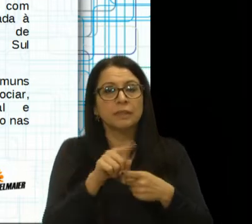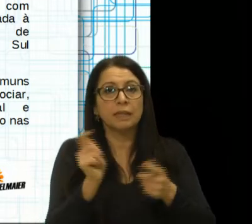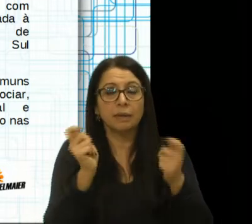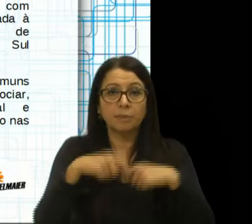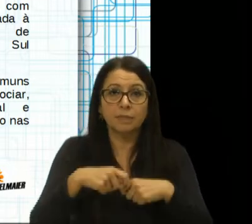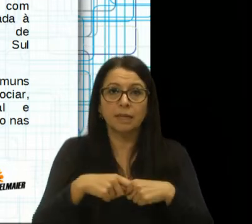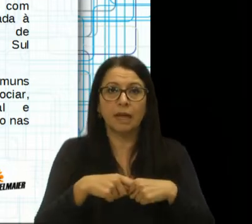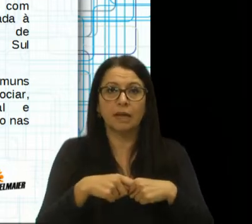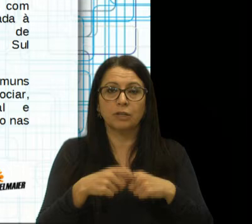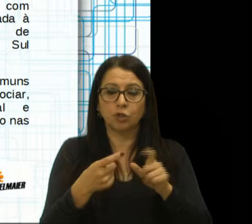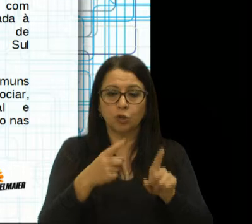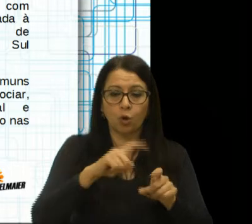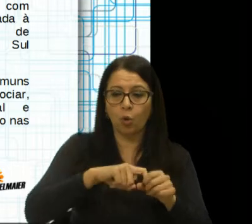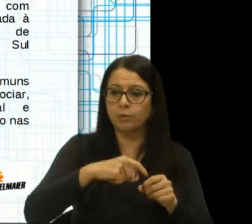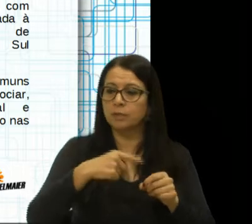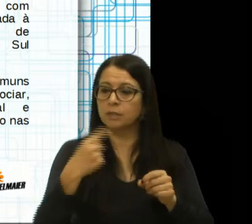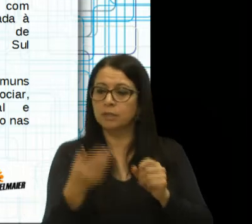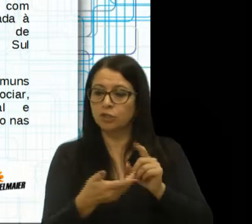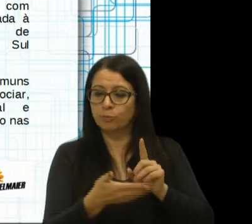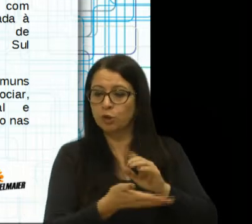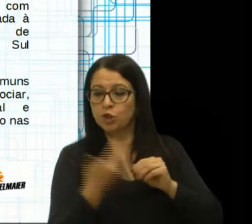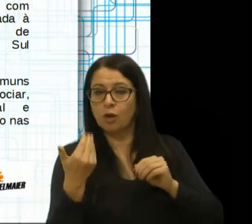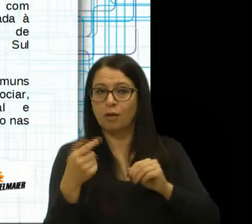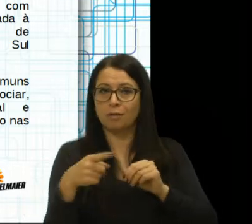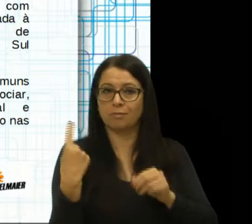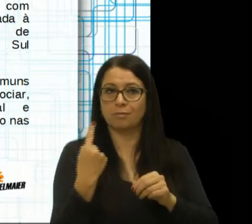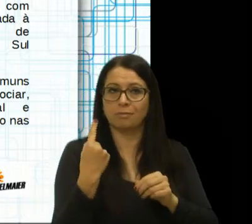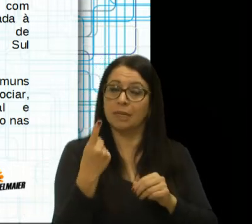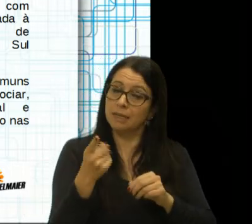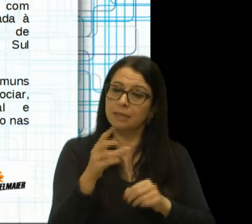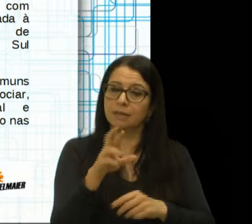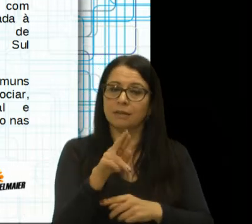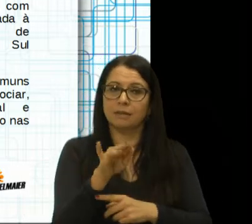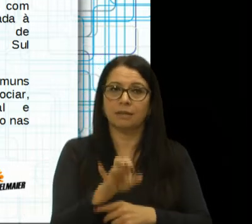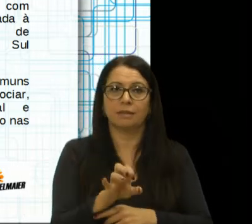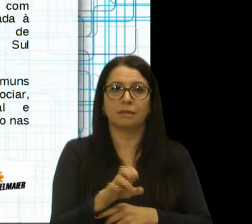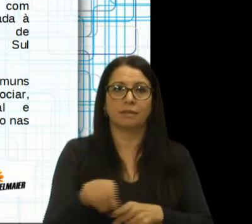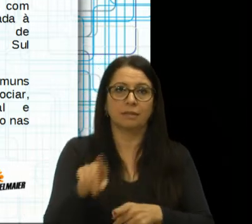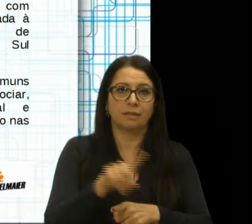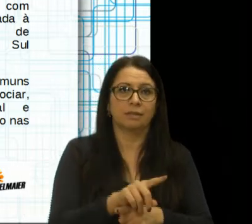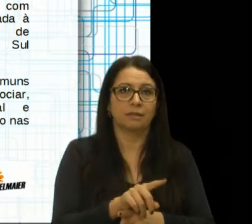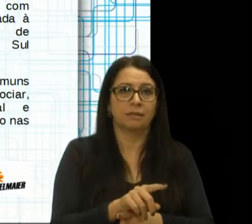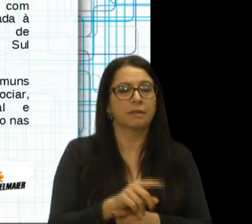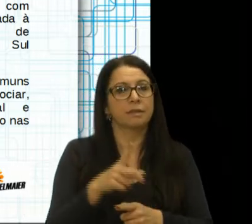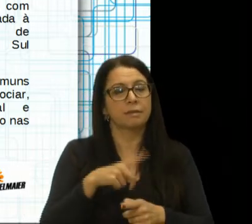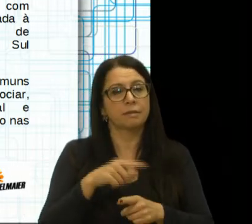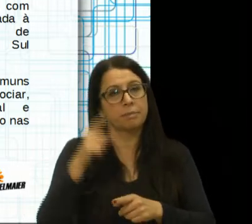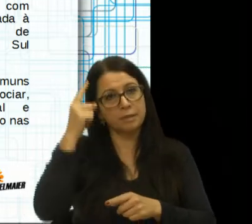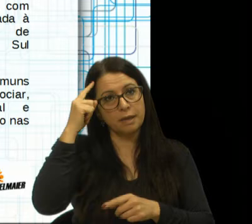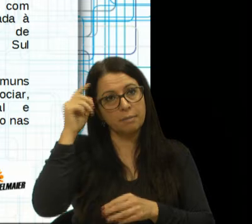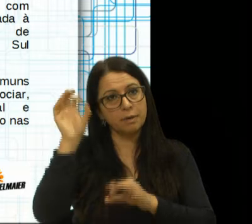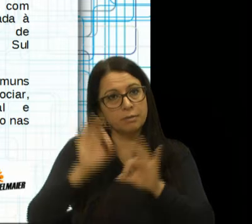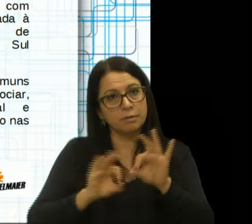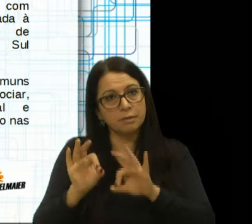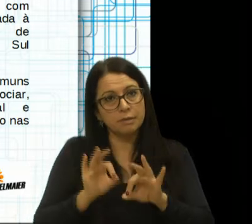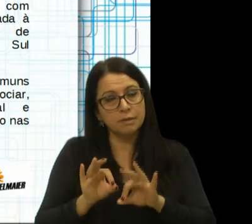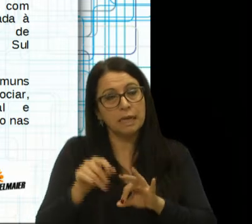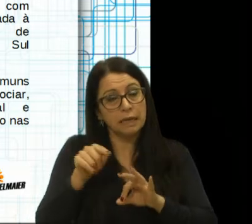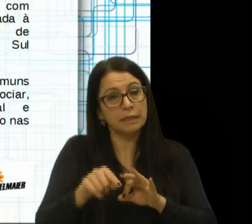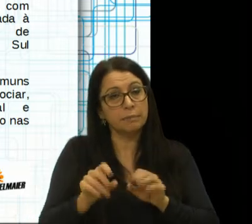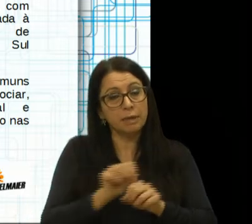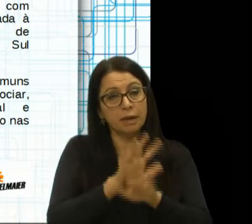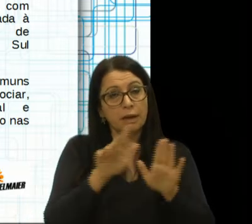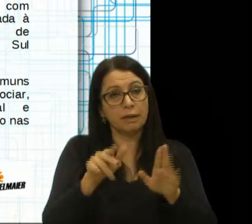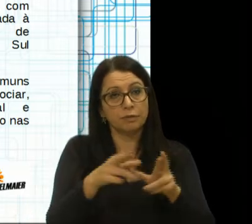capacitada ou se isola das demais, essa crise de pensamento estratégico, ela está muito evidente aqui na nossa